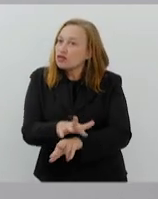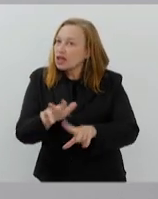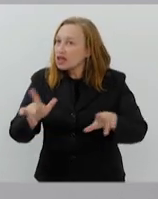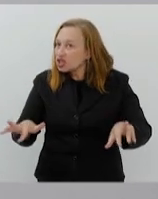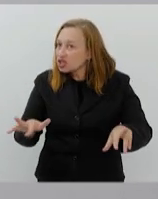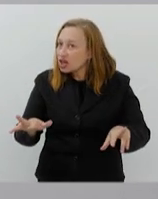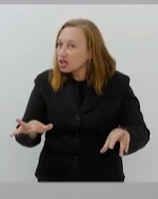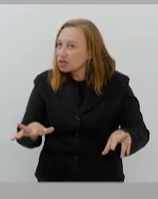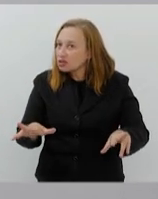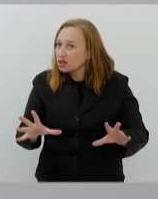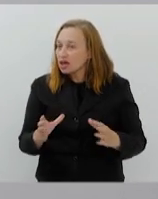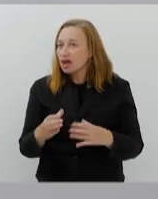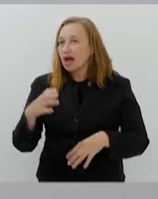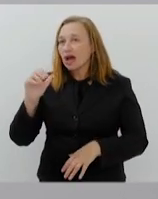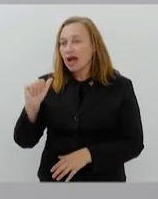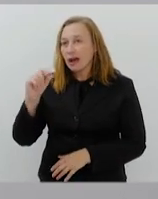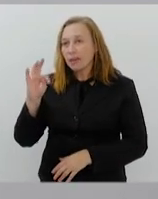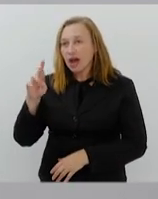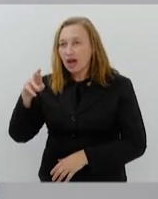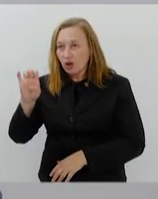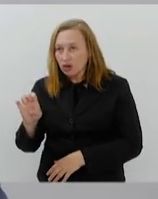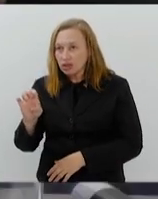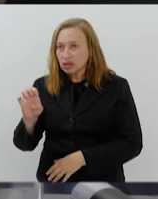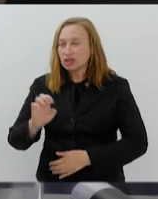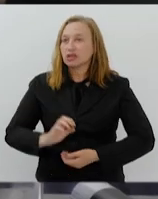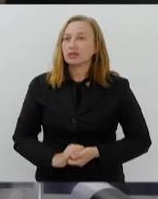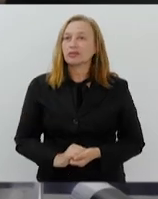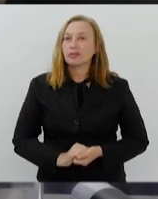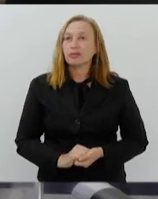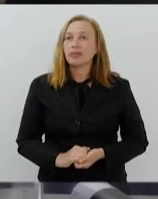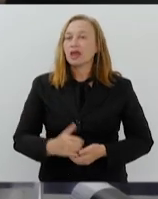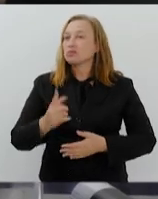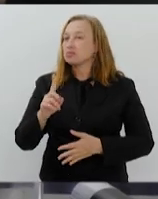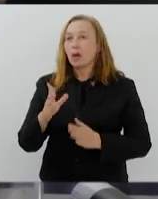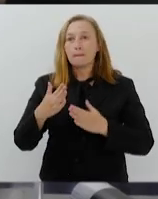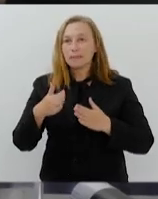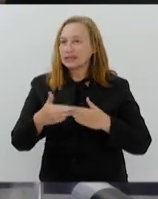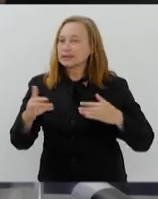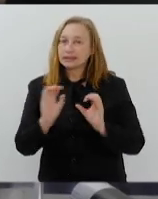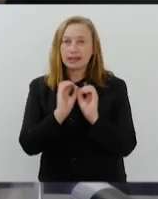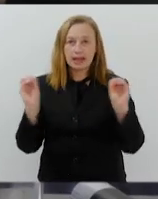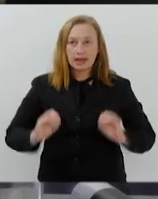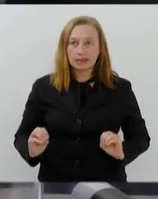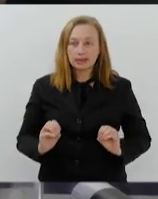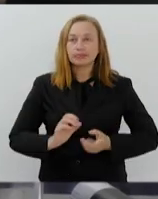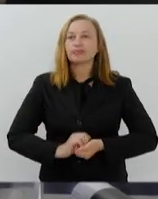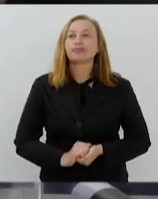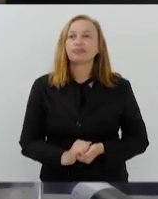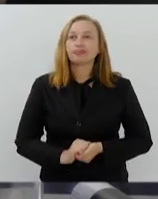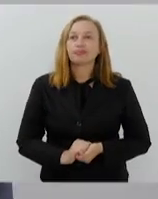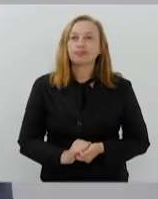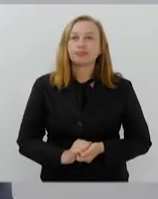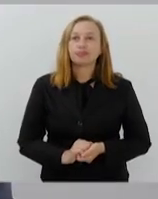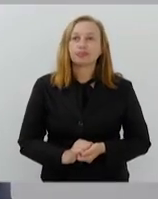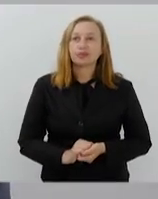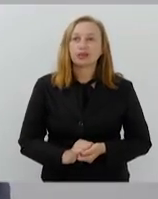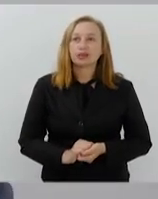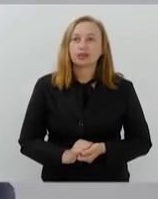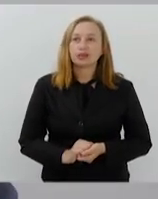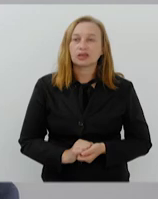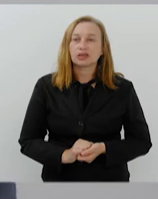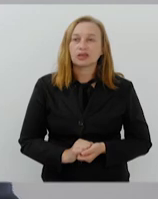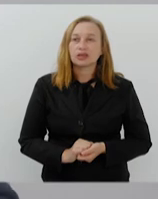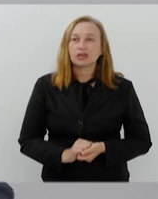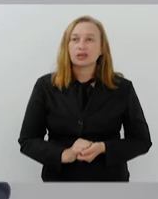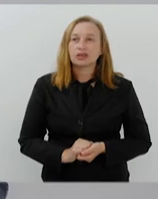maior investidor do camarote de pedir para que ela cantasse não pedi para que ela cantasse isso que é o que nos cai a sua filhada também me parece que